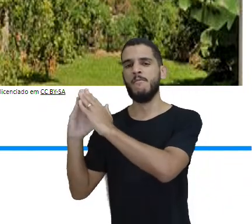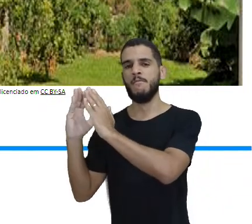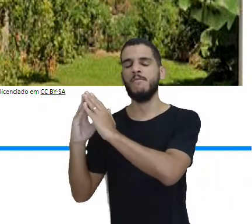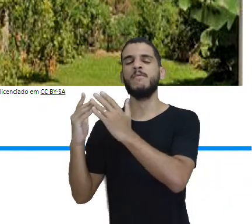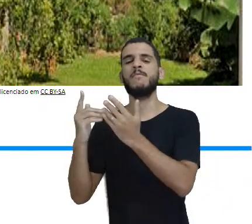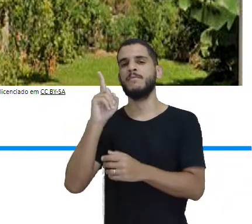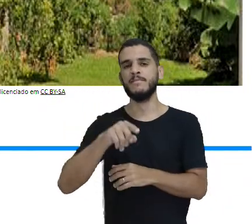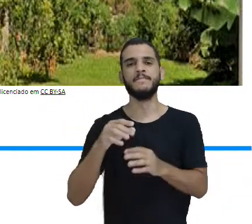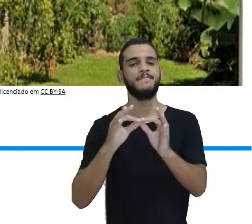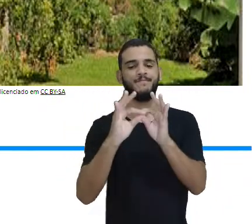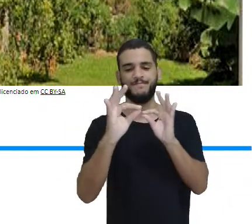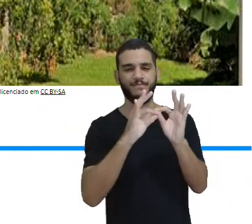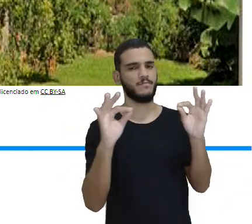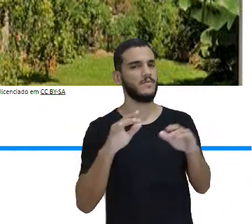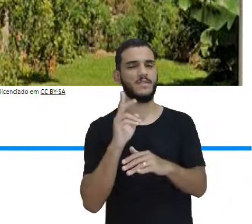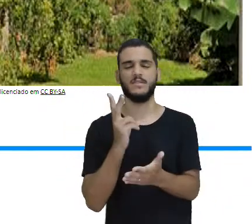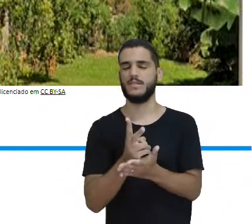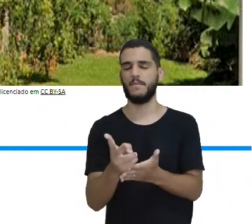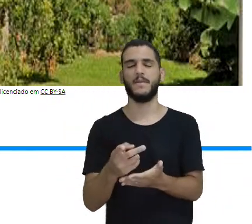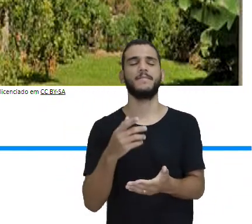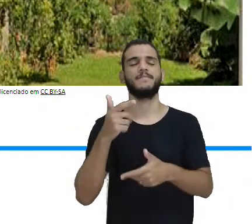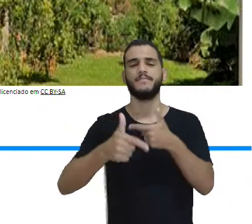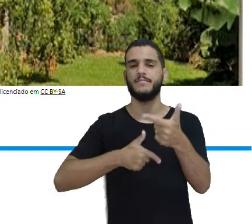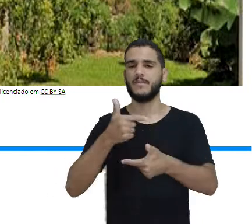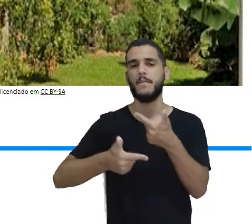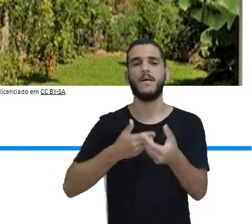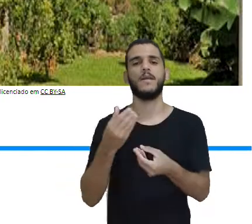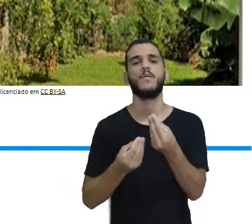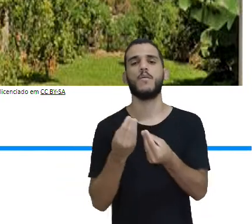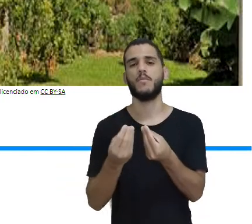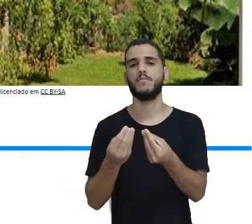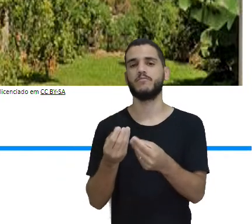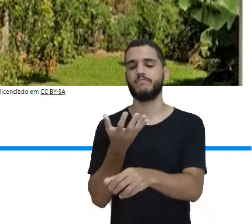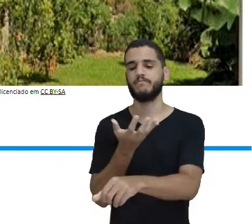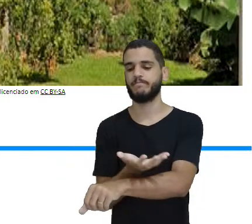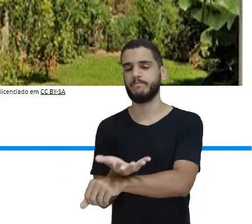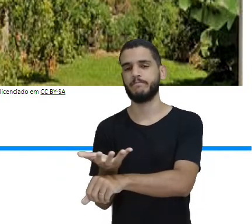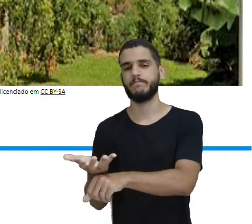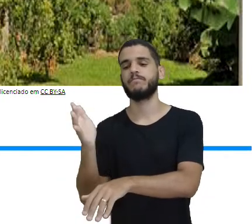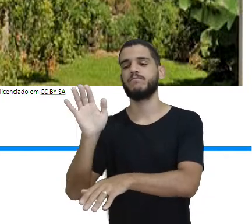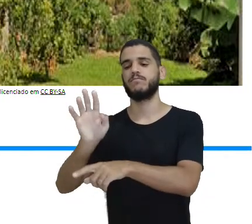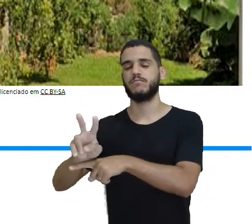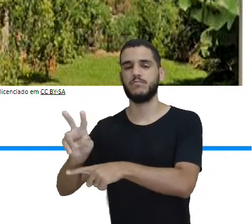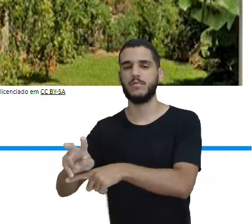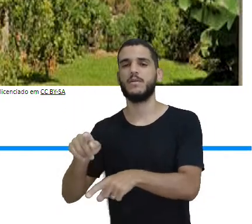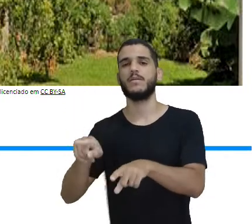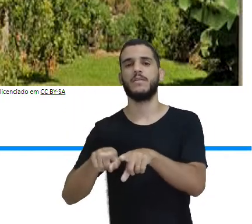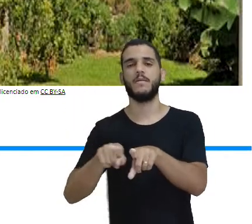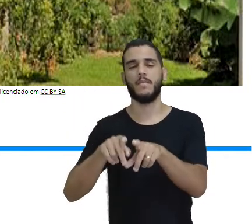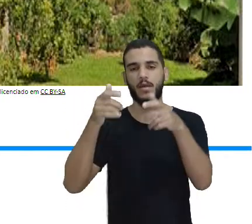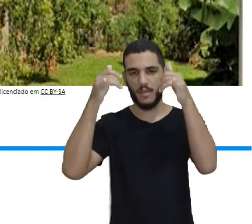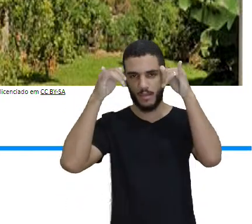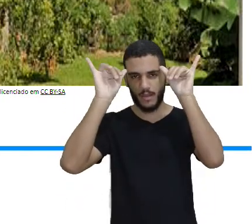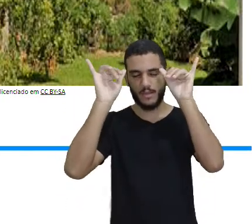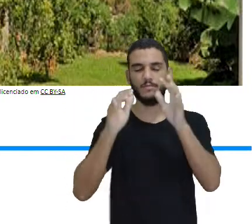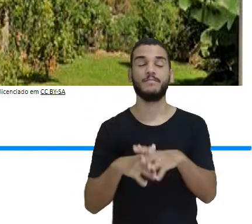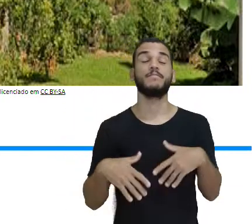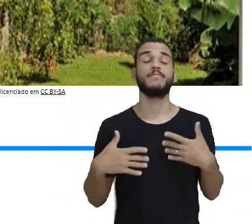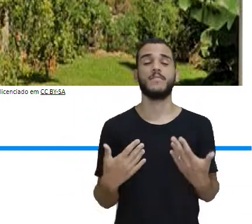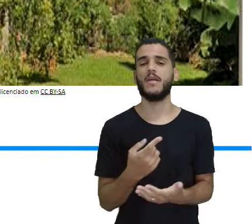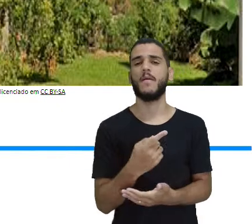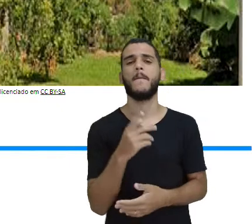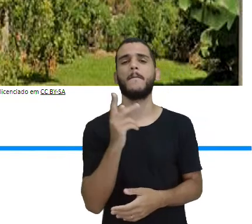comunidade rural trabalha cuidando da lavoura e do gado. Professora Keise, você conhece